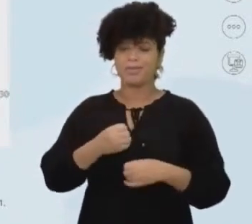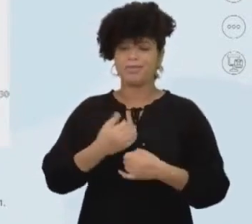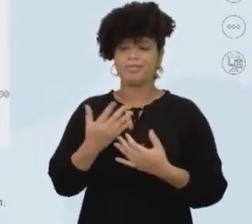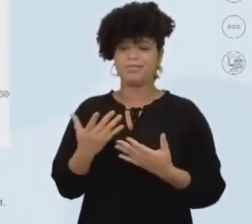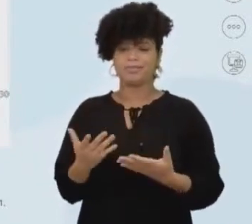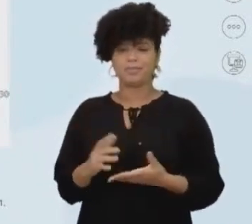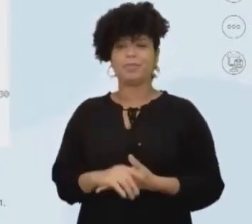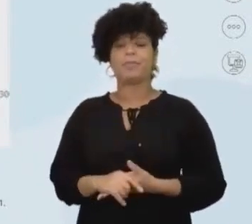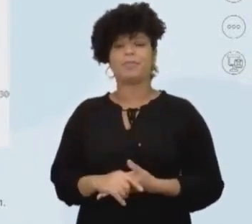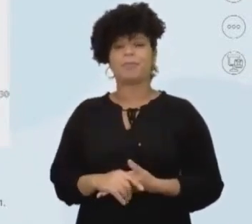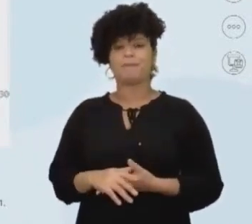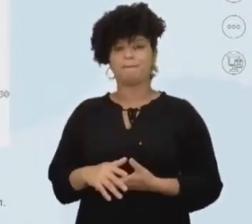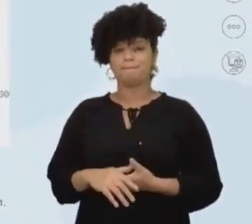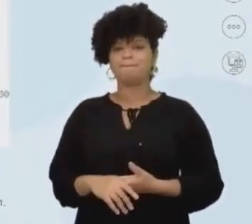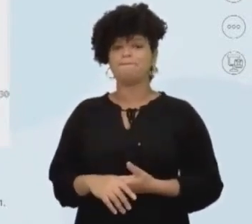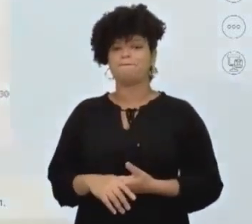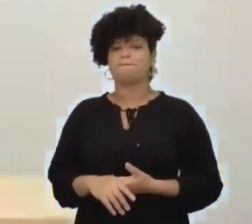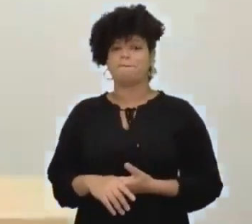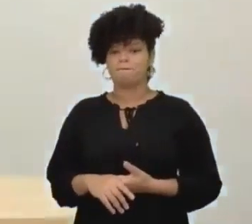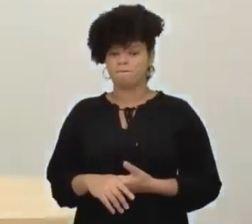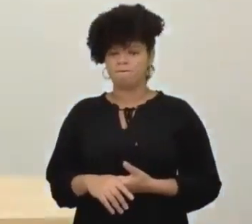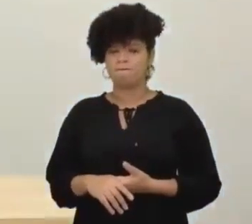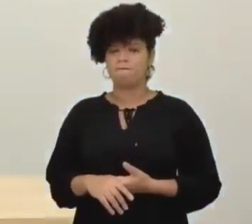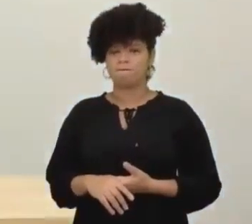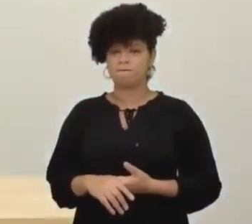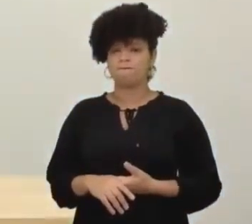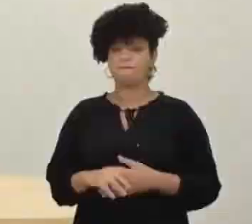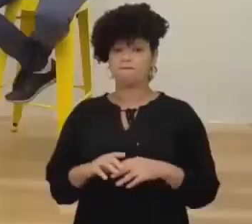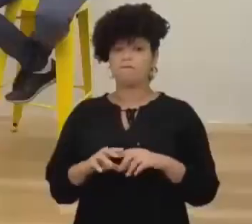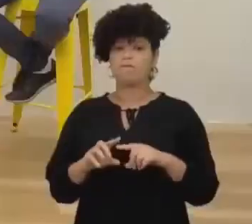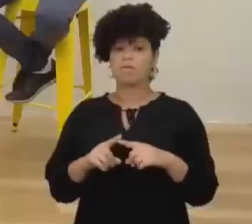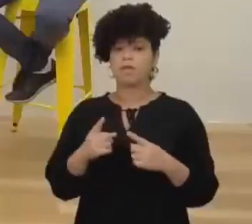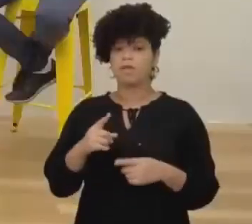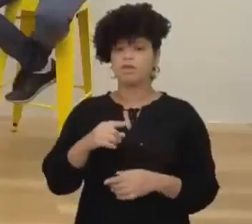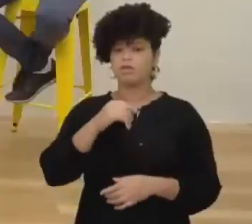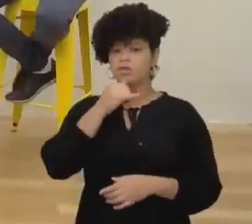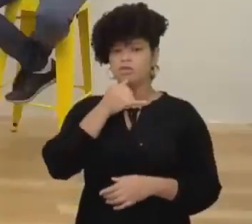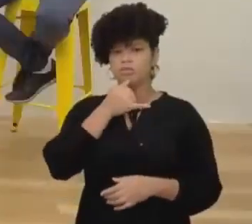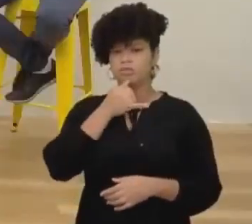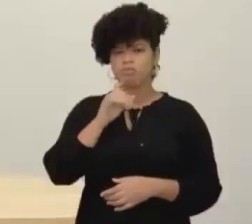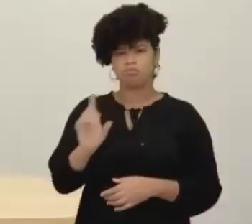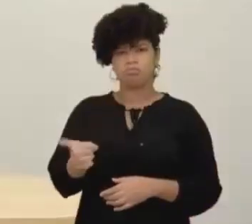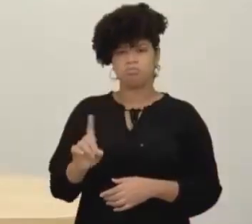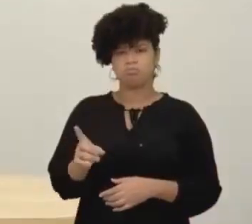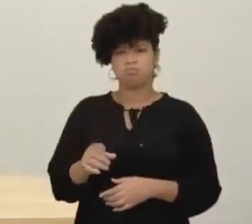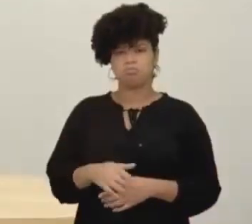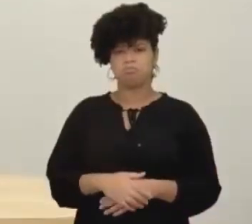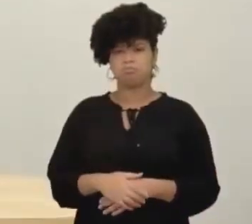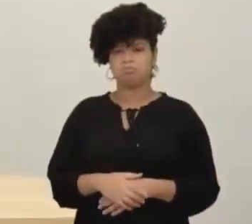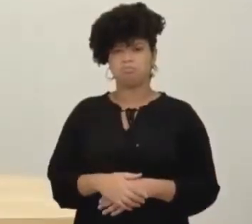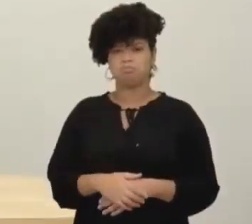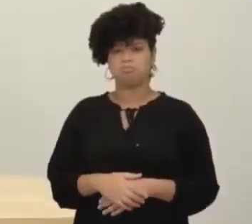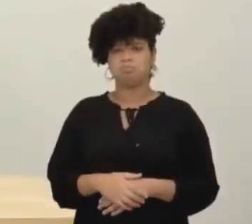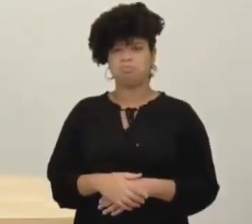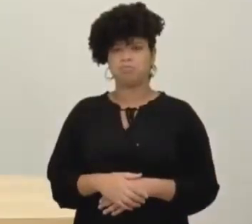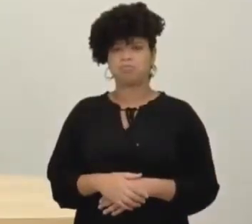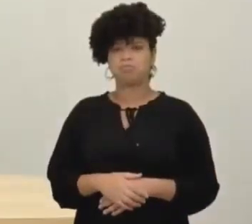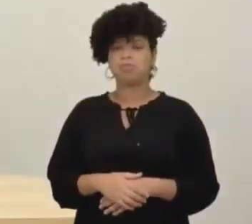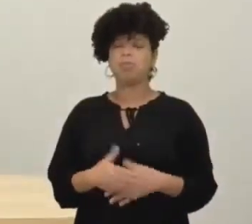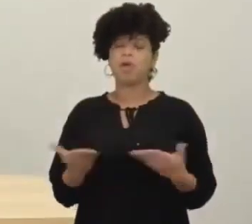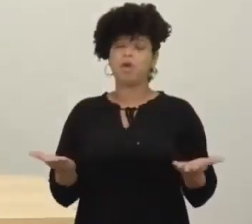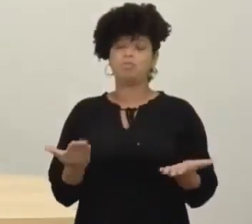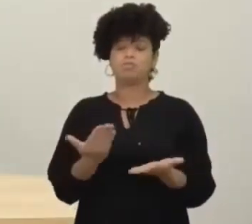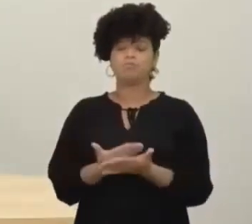abrir a produtora aí tá chateada mas tinha mudado É isso aí pessoal infelizmente aí A aula